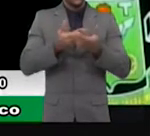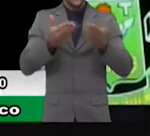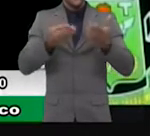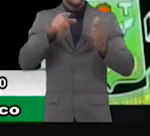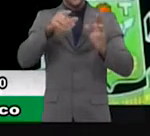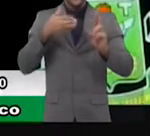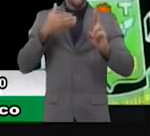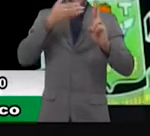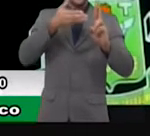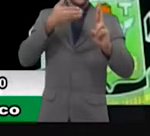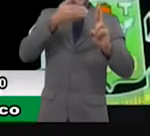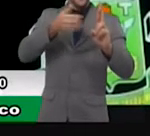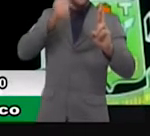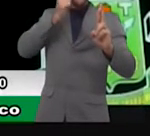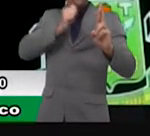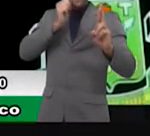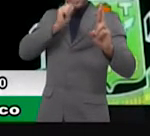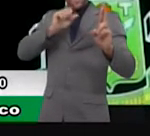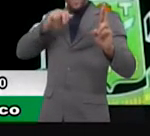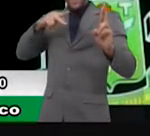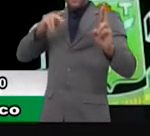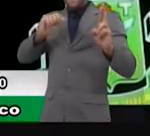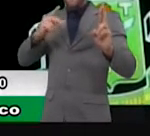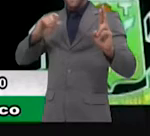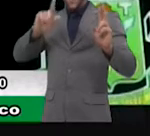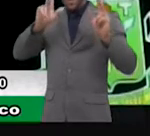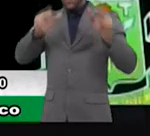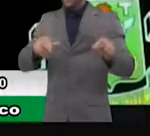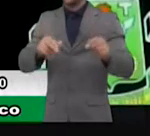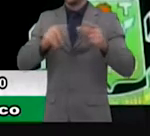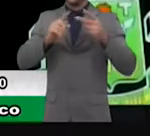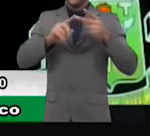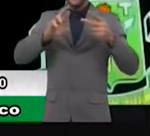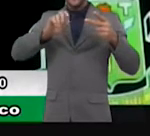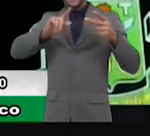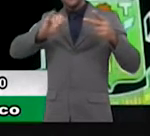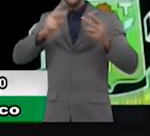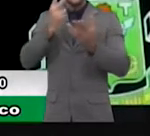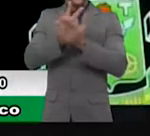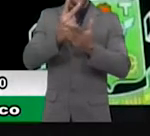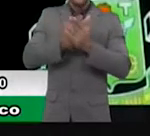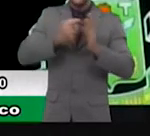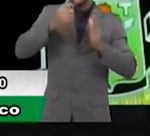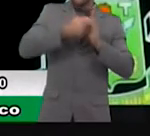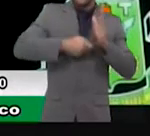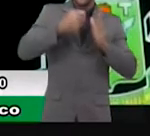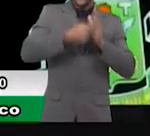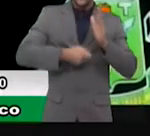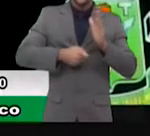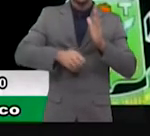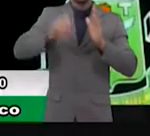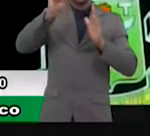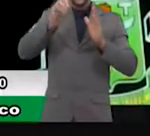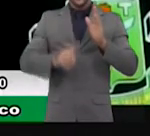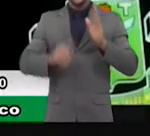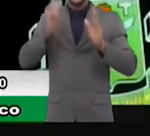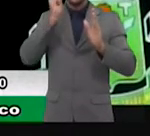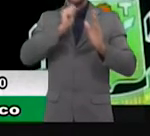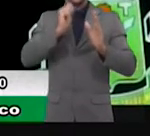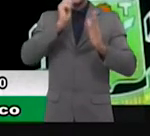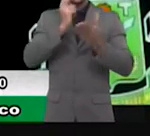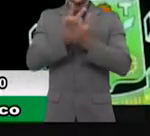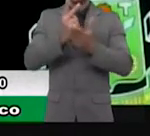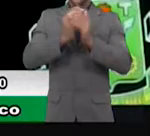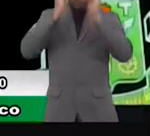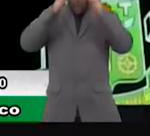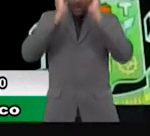as mulheres aqui, como vereadora Ana Paula, como vereadora Régia, sempre defender os interesses da mulher e sempre teve o respeito dessa